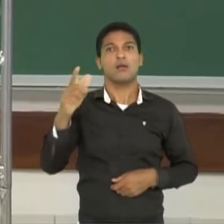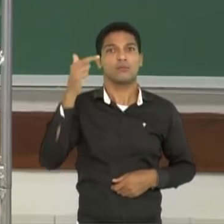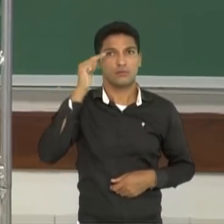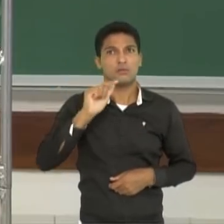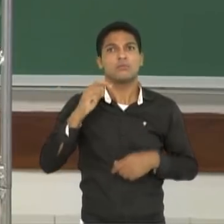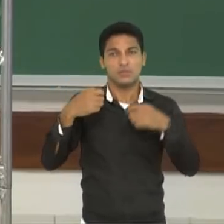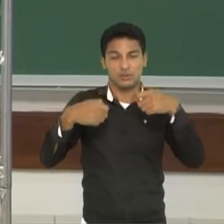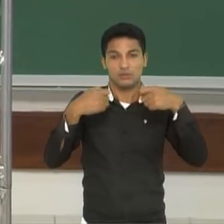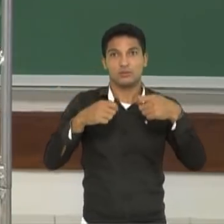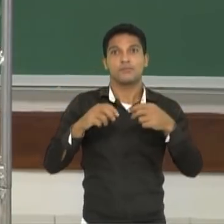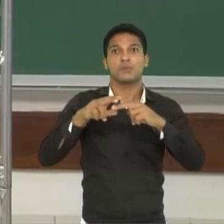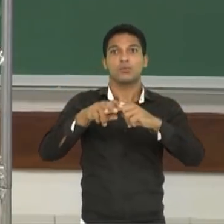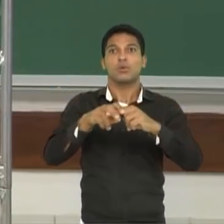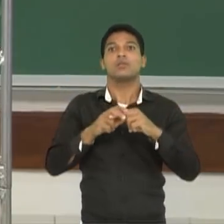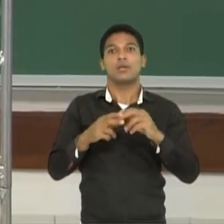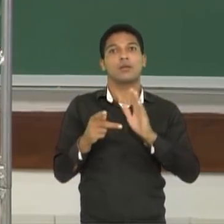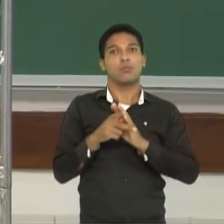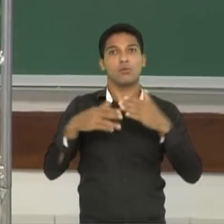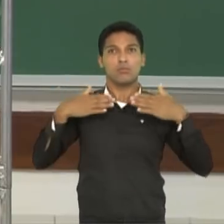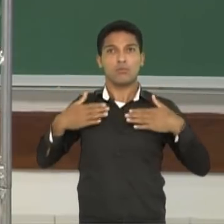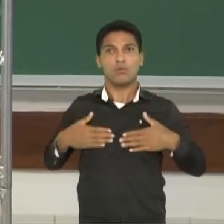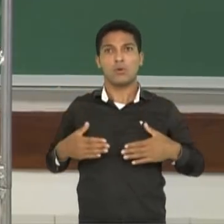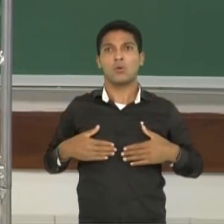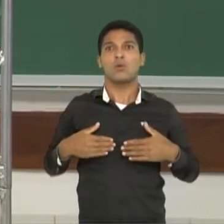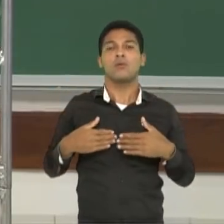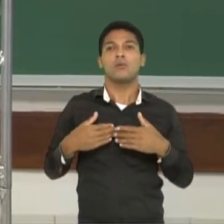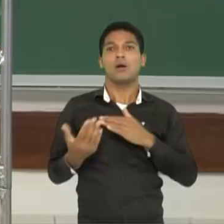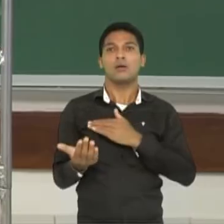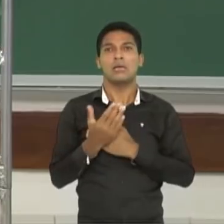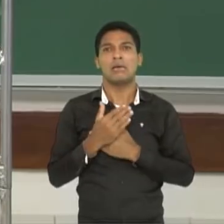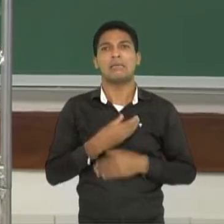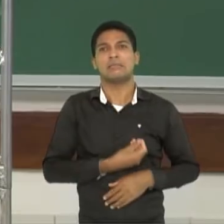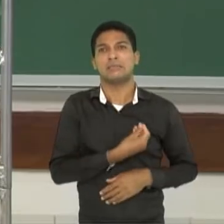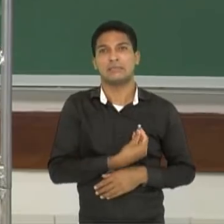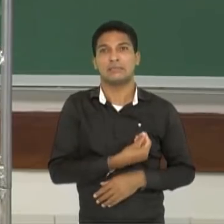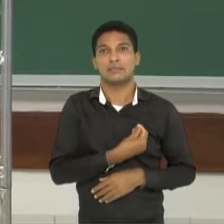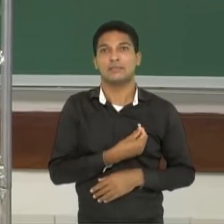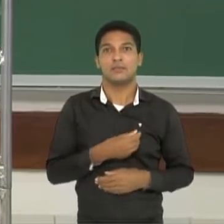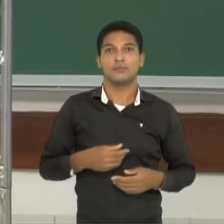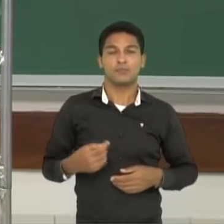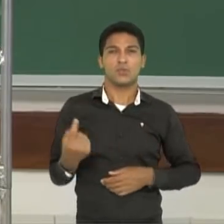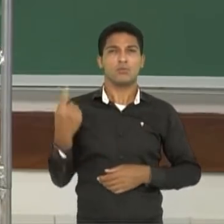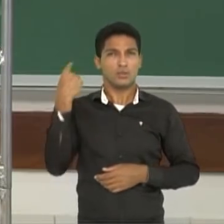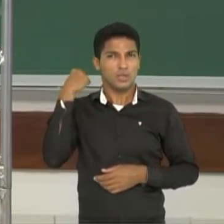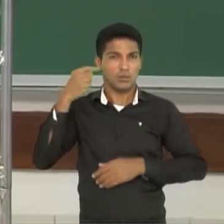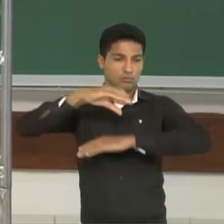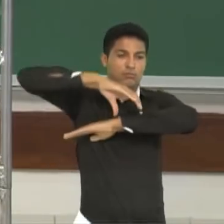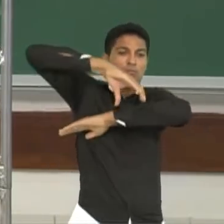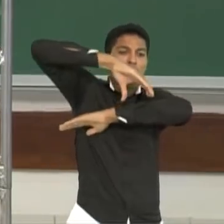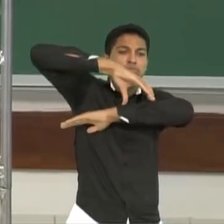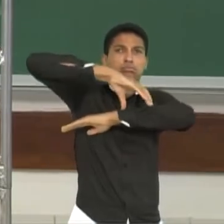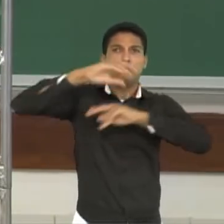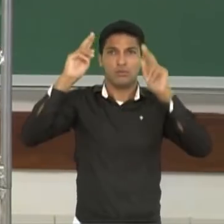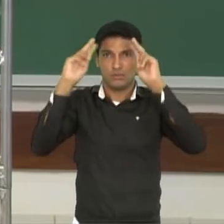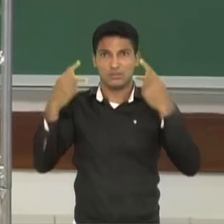isso já, que são aquelas atividades em que o ser humano, a humanidade, teve que aprender